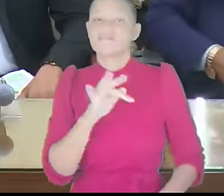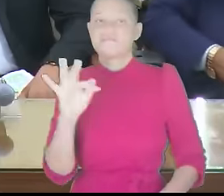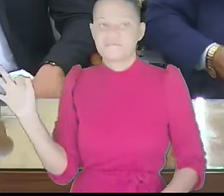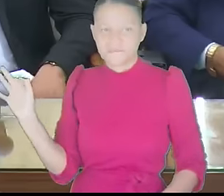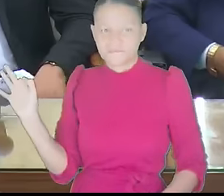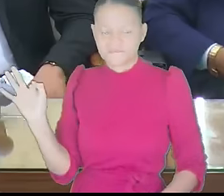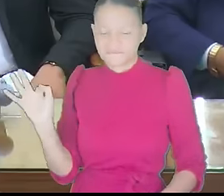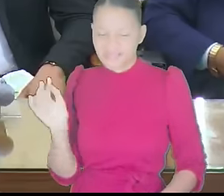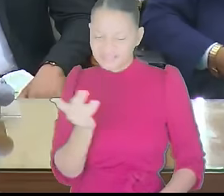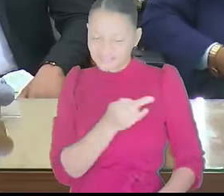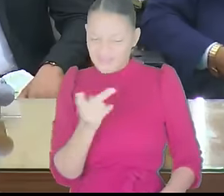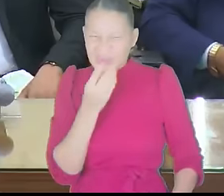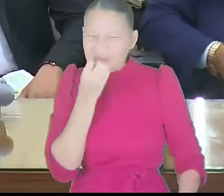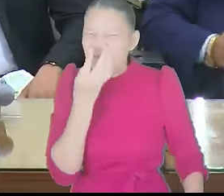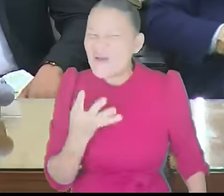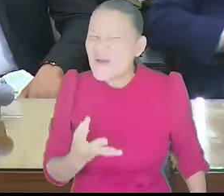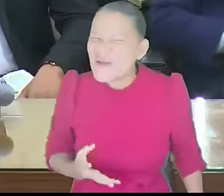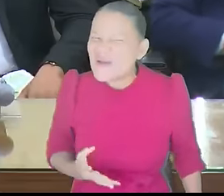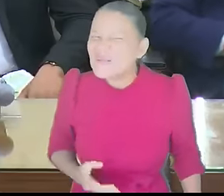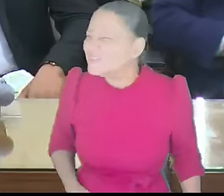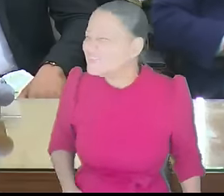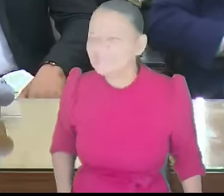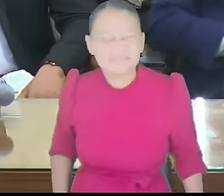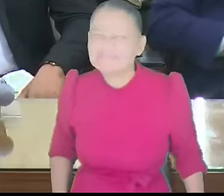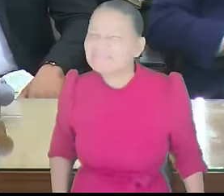Pecinhas boas!